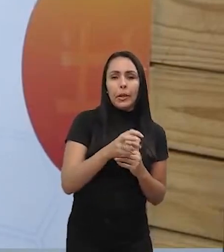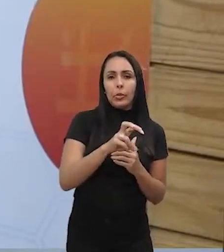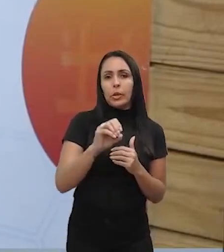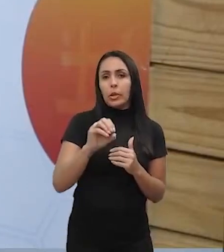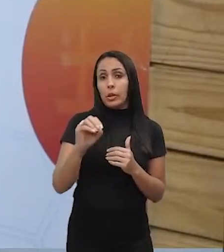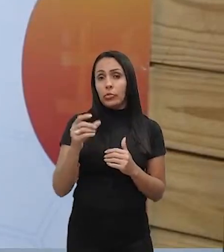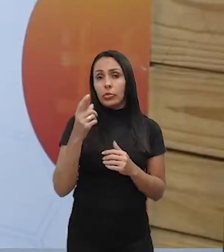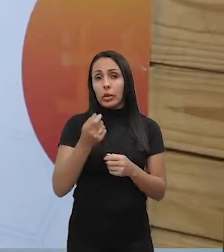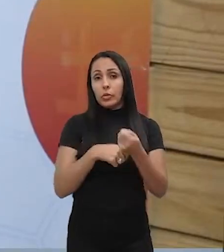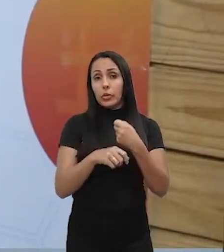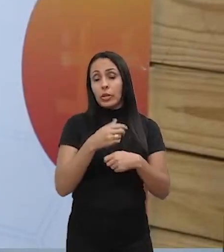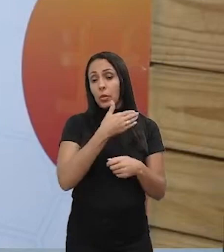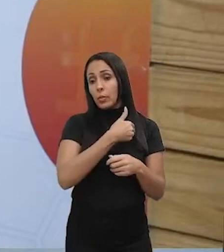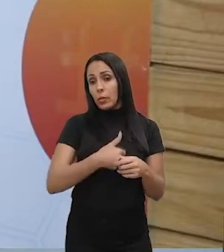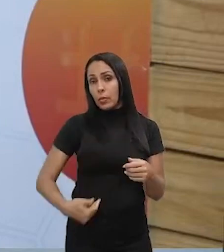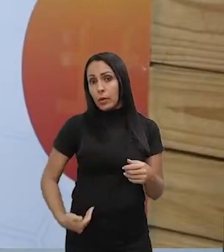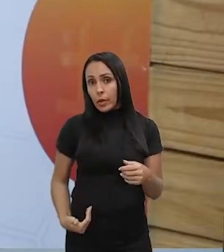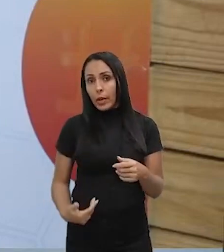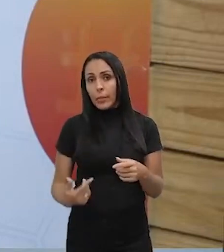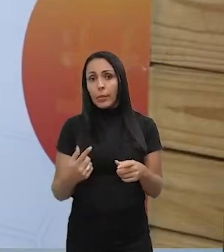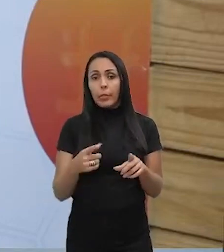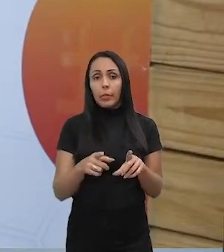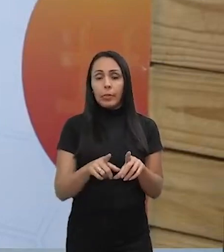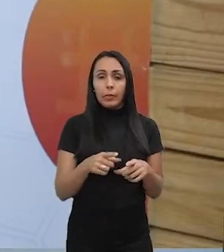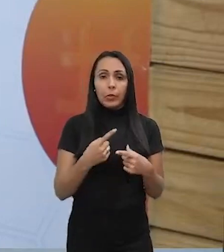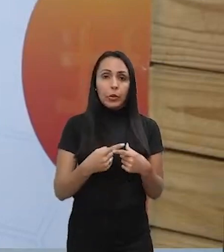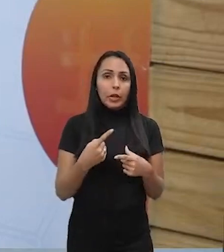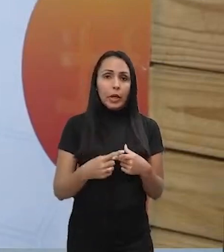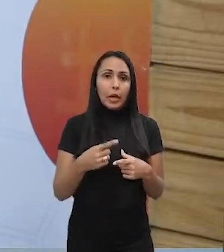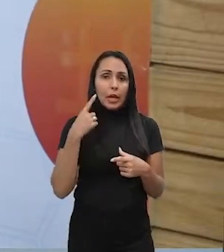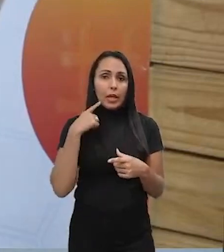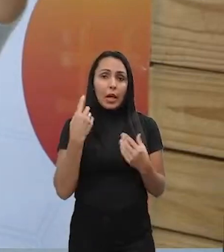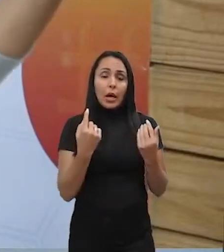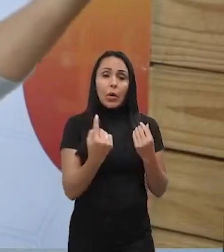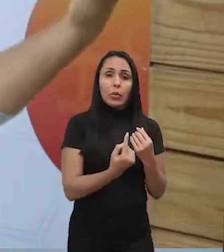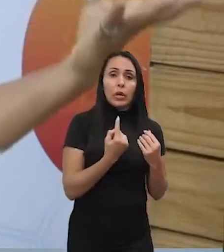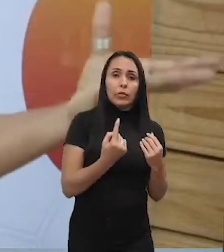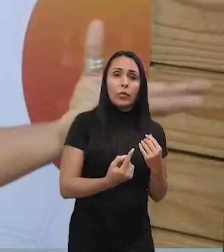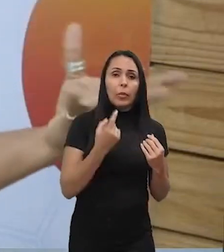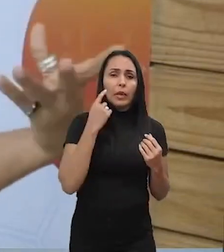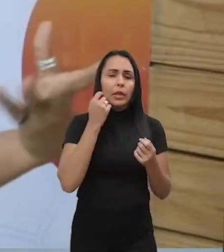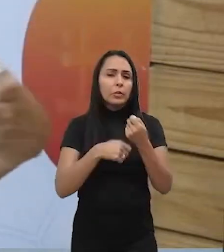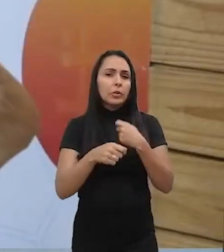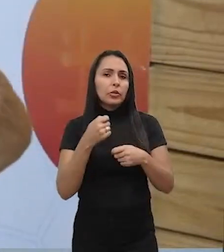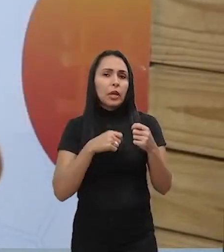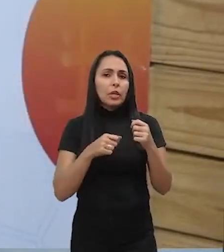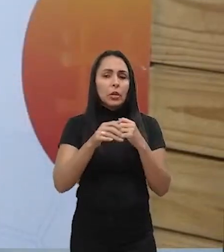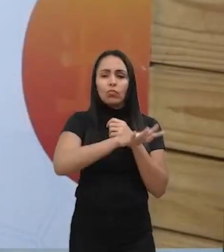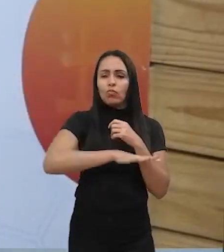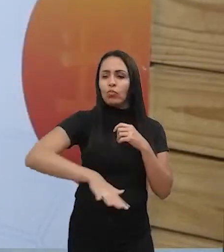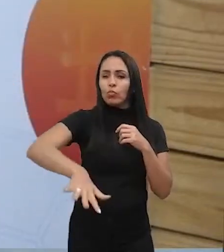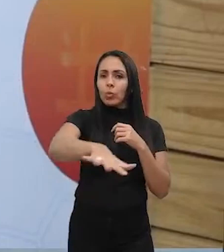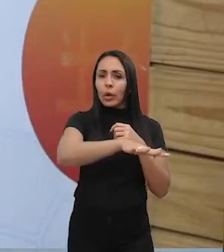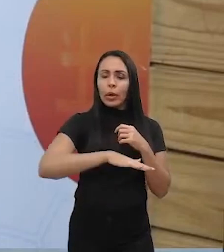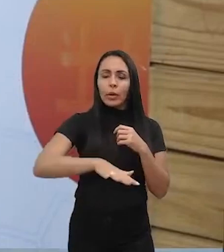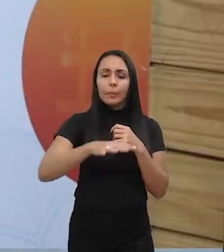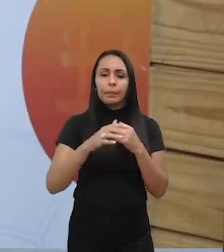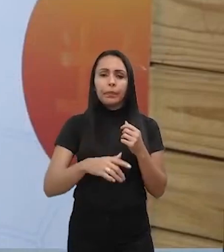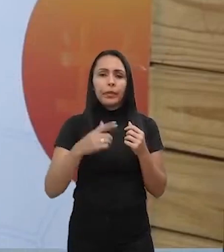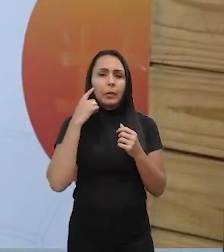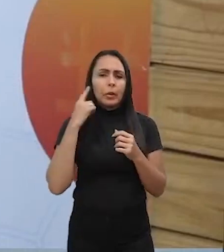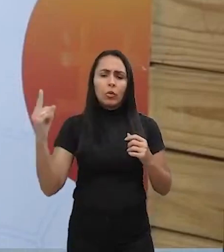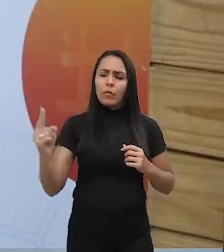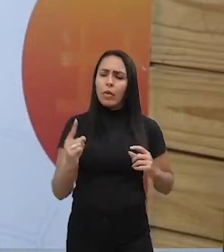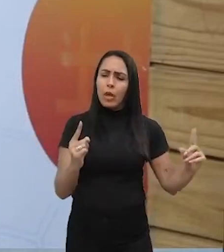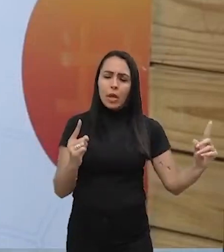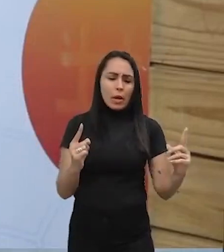sendo administração pública, porque era a única forma que se tinha de administrar esse quantitativo de terras que eram tão grandes. E aí os feitores